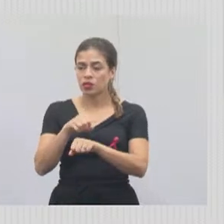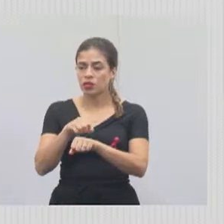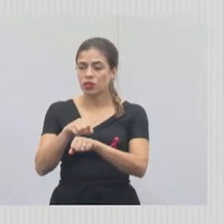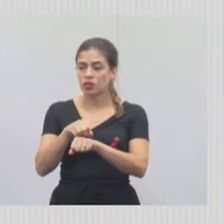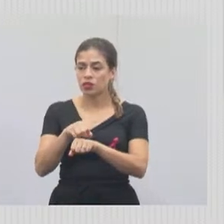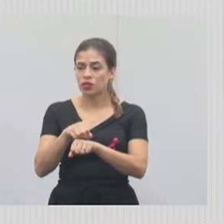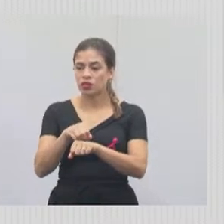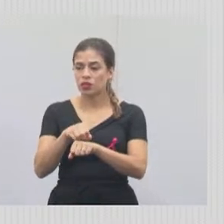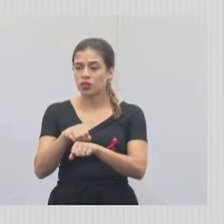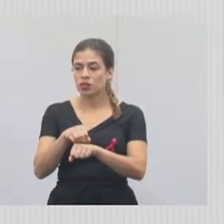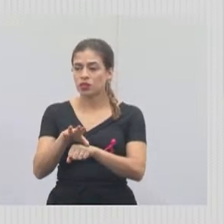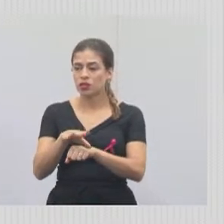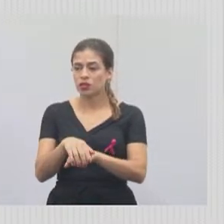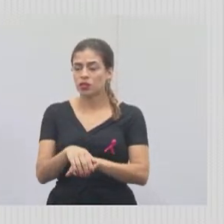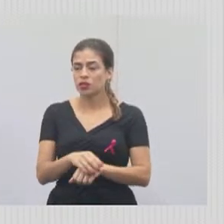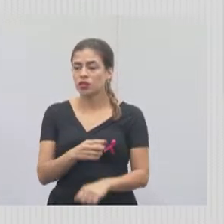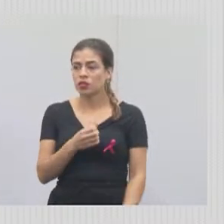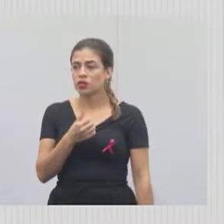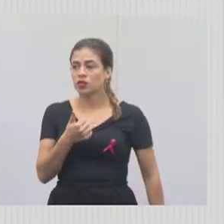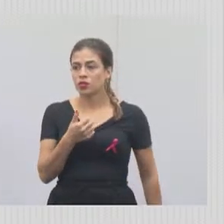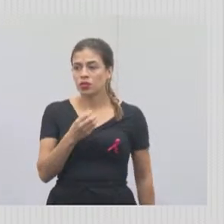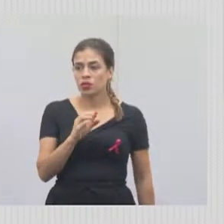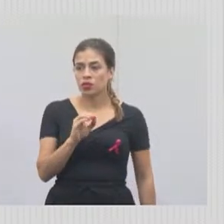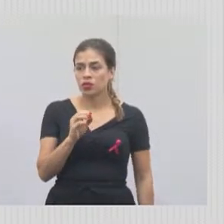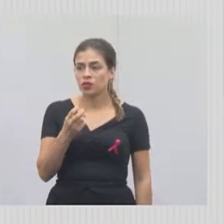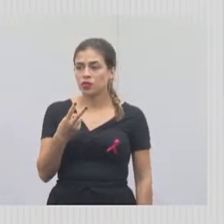número 1026,